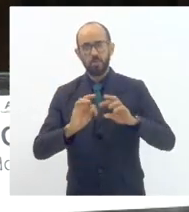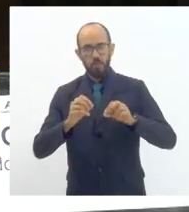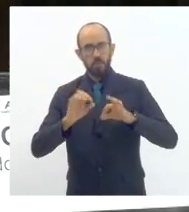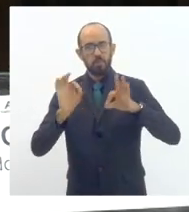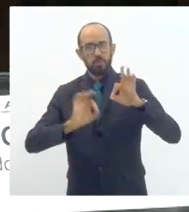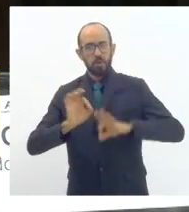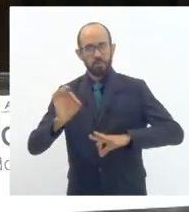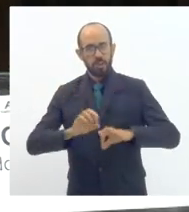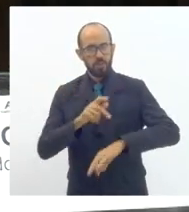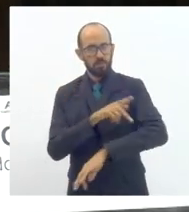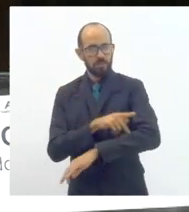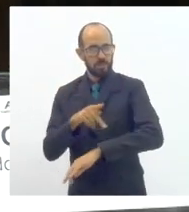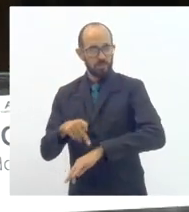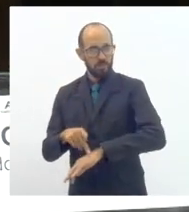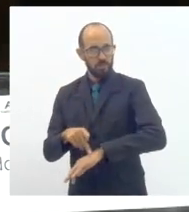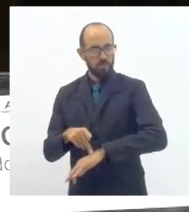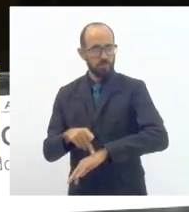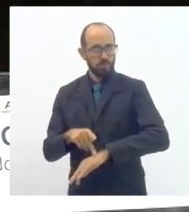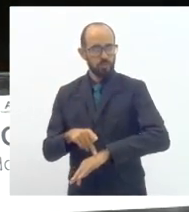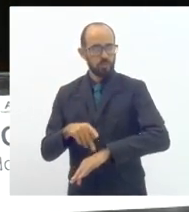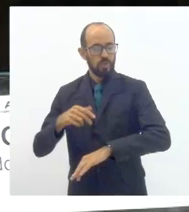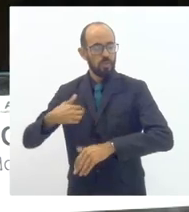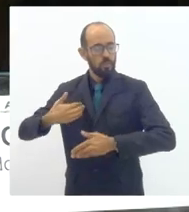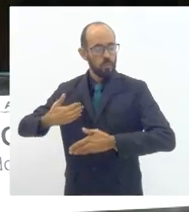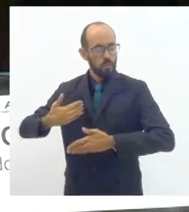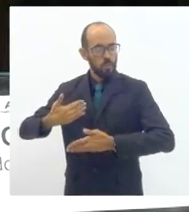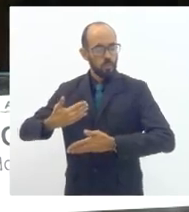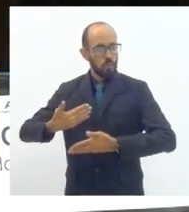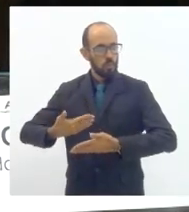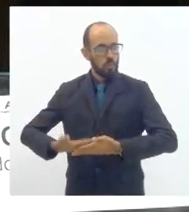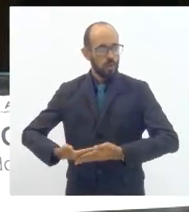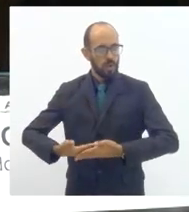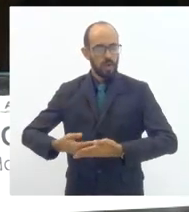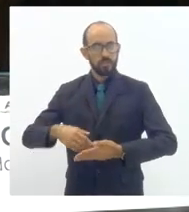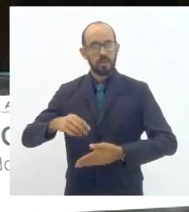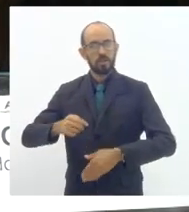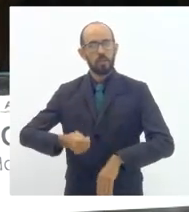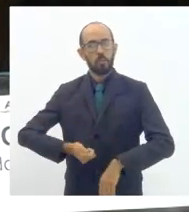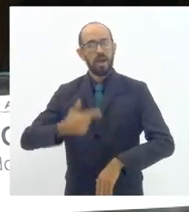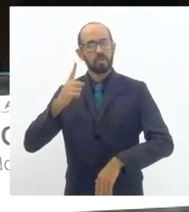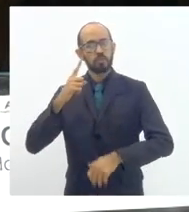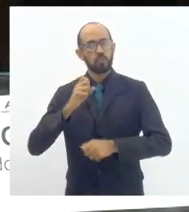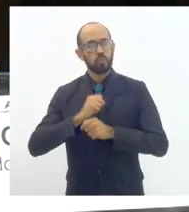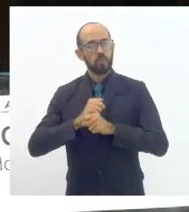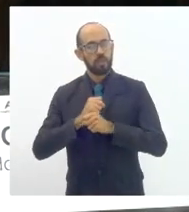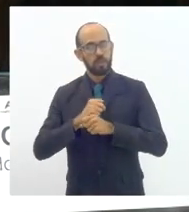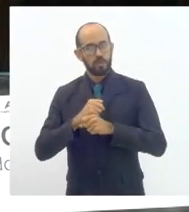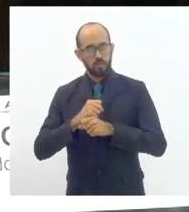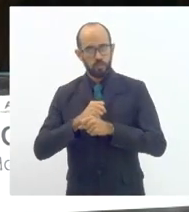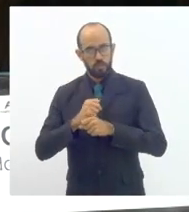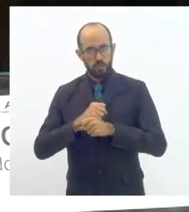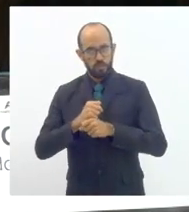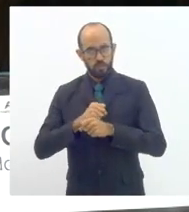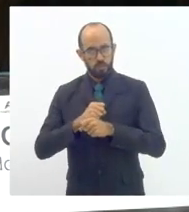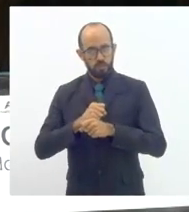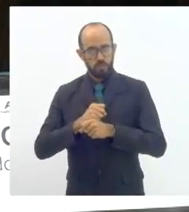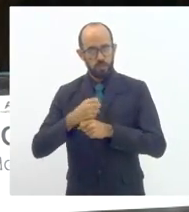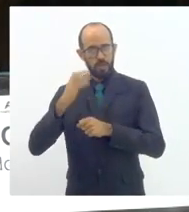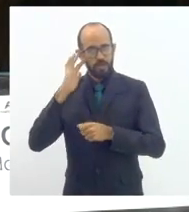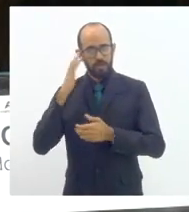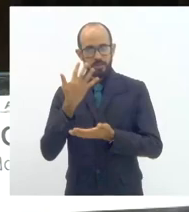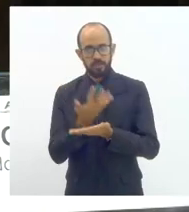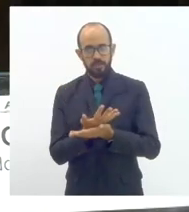de formação, é de longo prazo. A gente está praticamente há um ano aqui no processo de decisão de